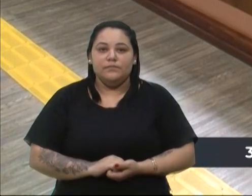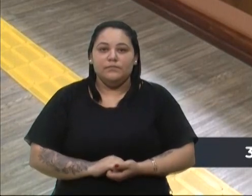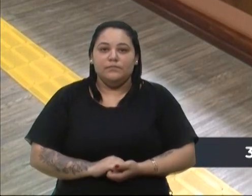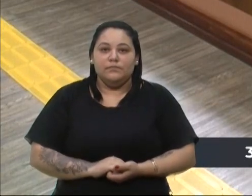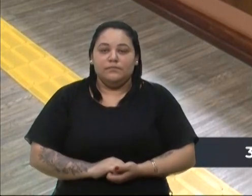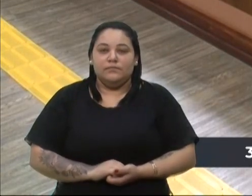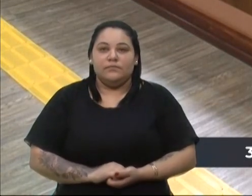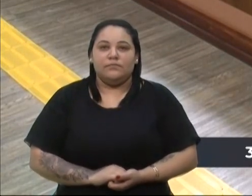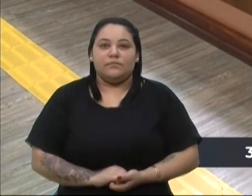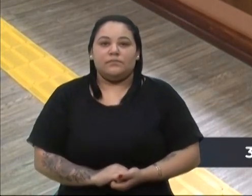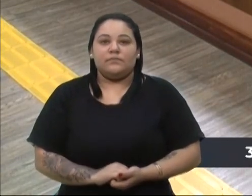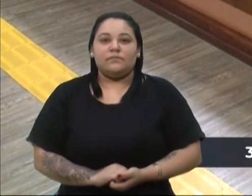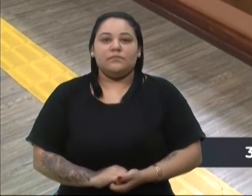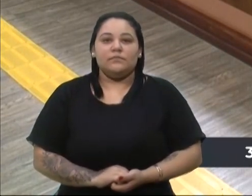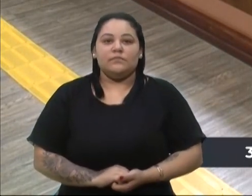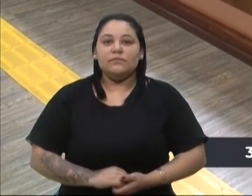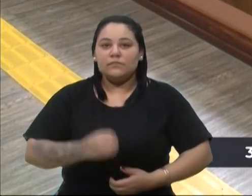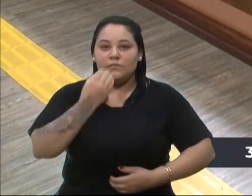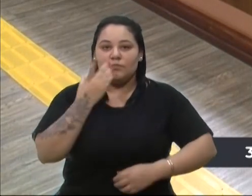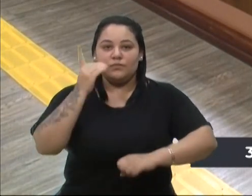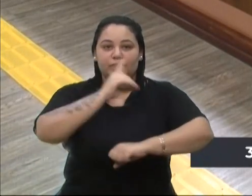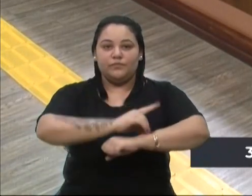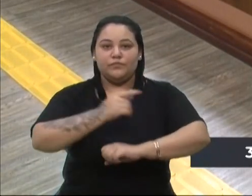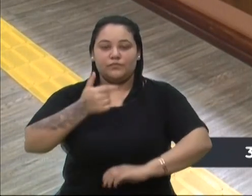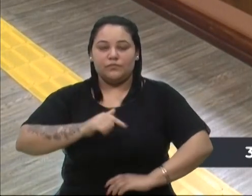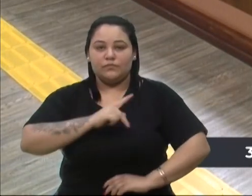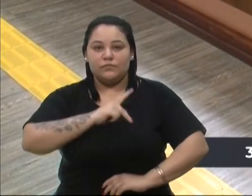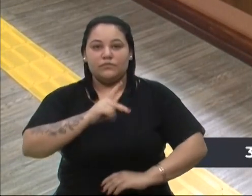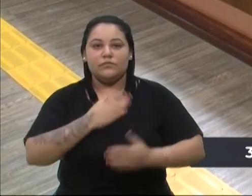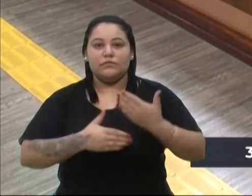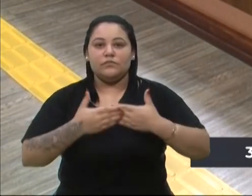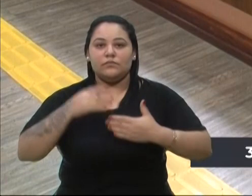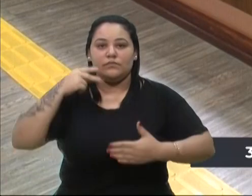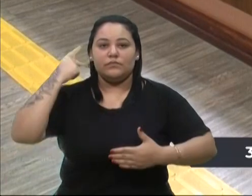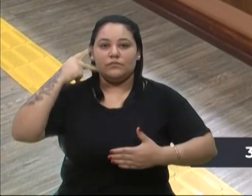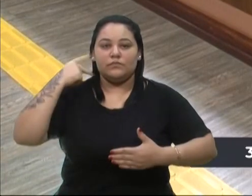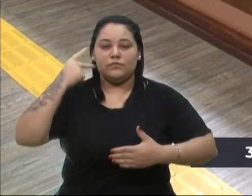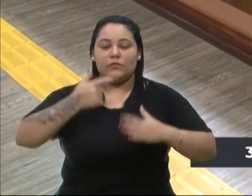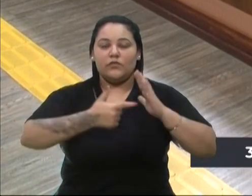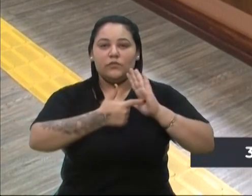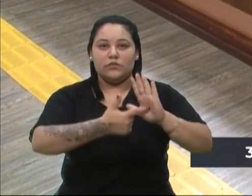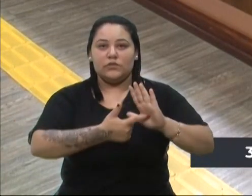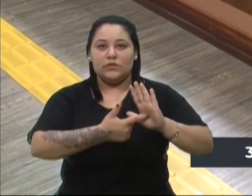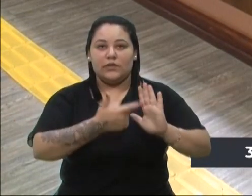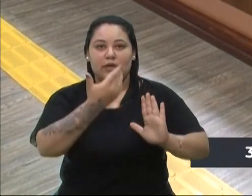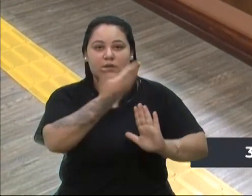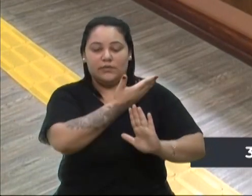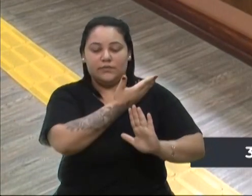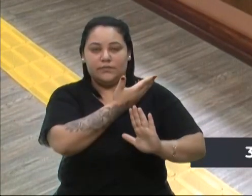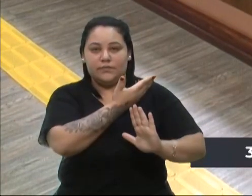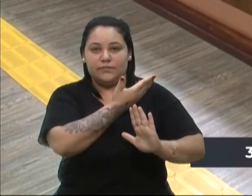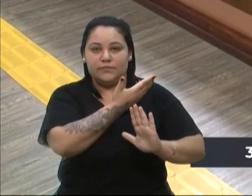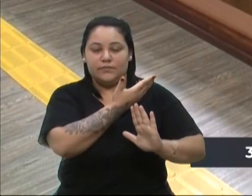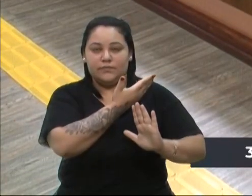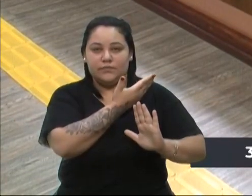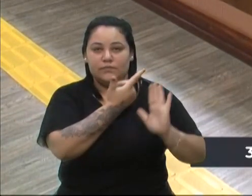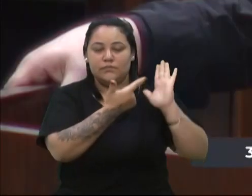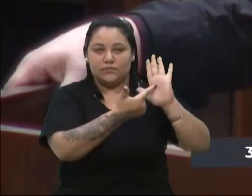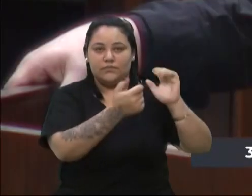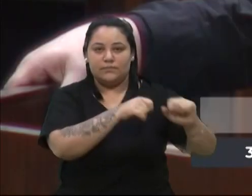Bom dia novamente aqui, senhor presidente, senhoras e senhores vereadores. Eu vou passar ao longo aqui do meu pronunciamento algumas